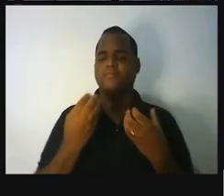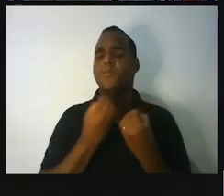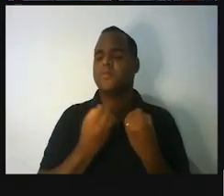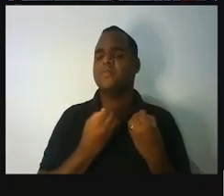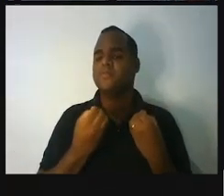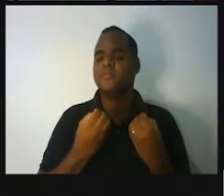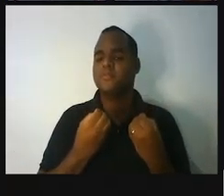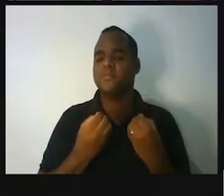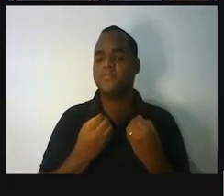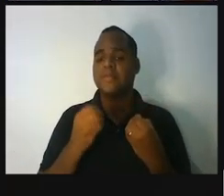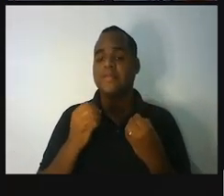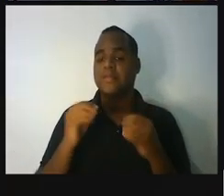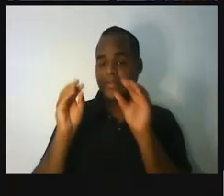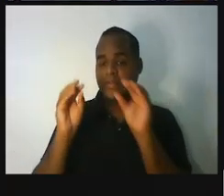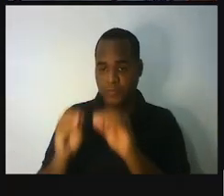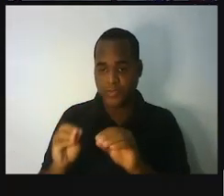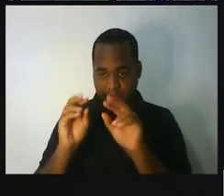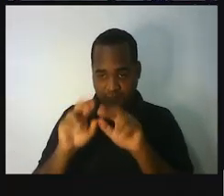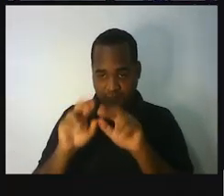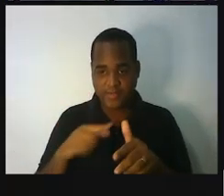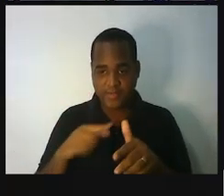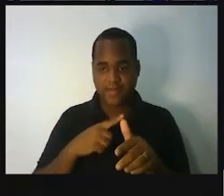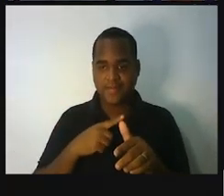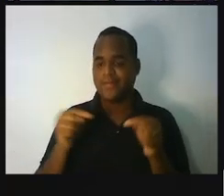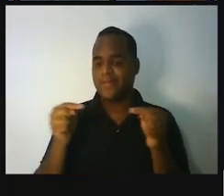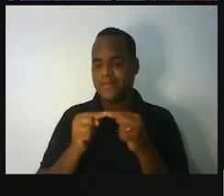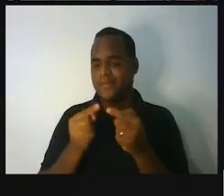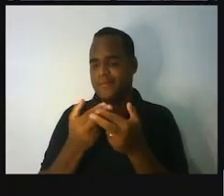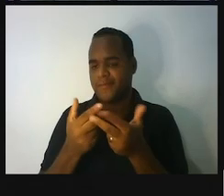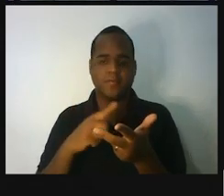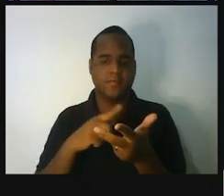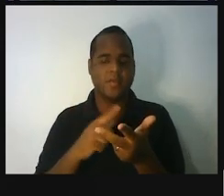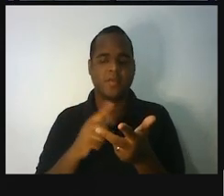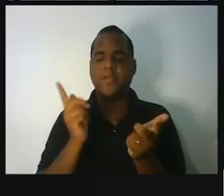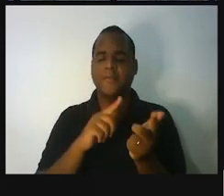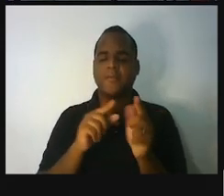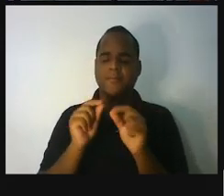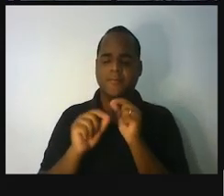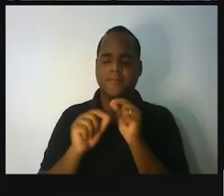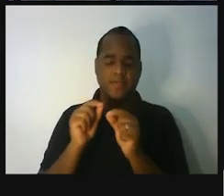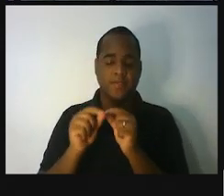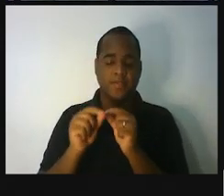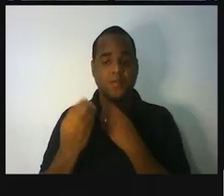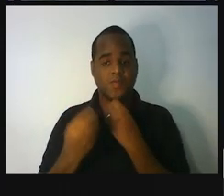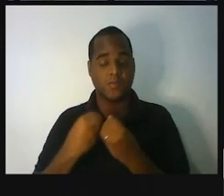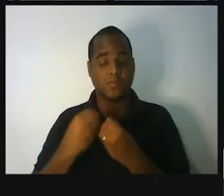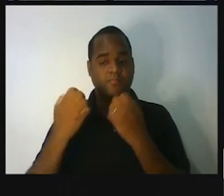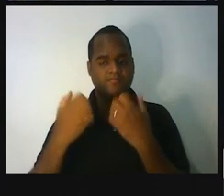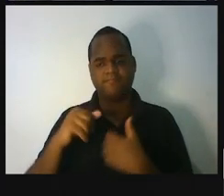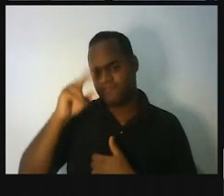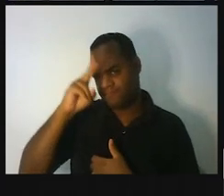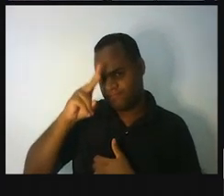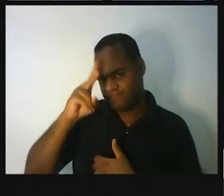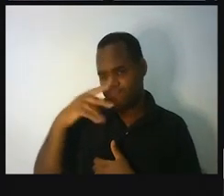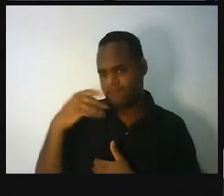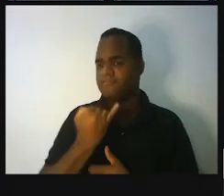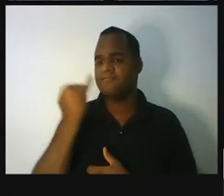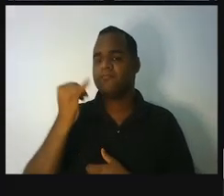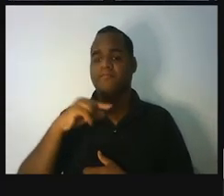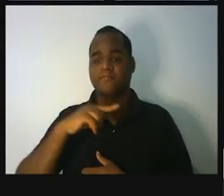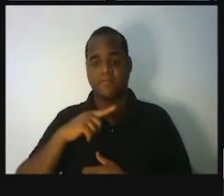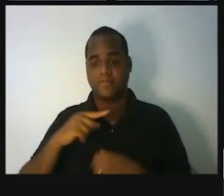eu colocar tudo na mesma unidade. Mas, professor, como é que a gente muda mesmo? Porque eu lembro que